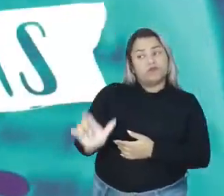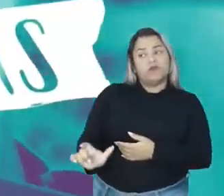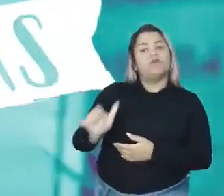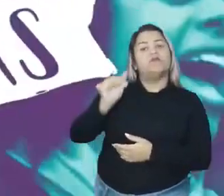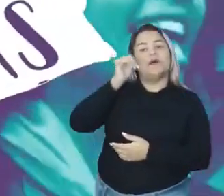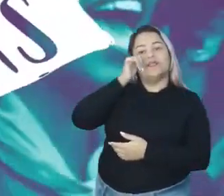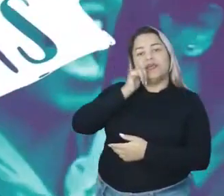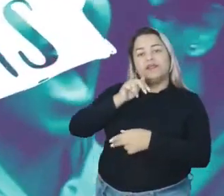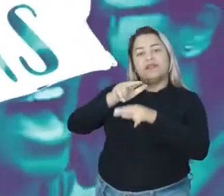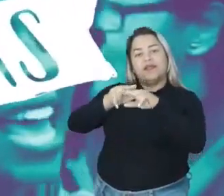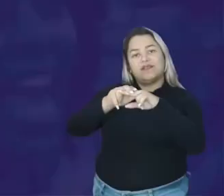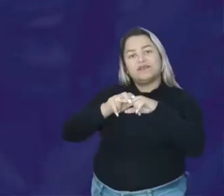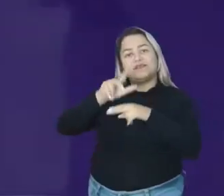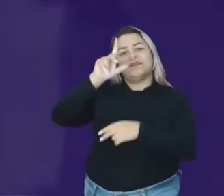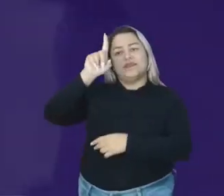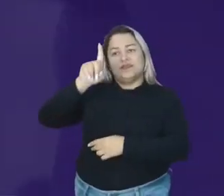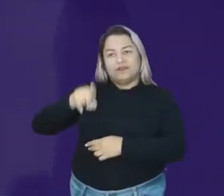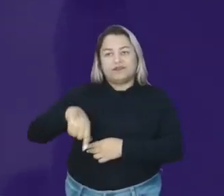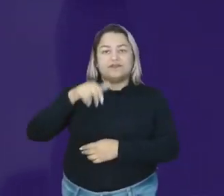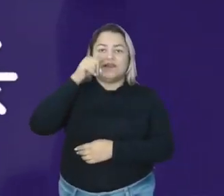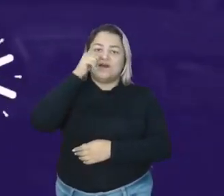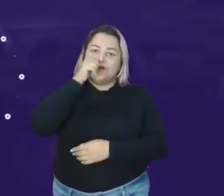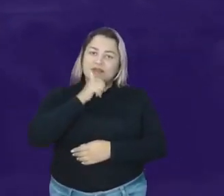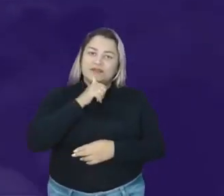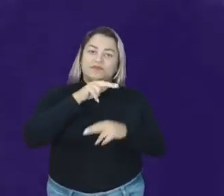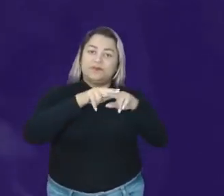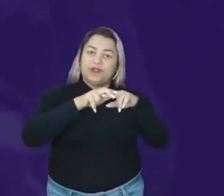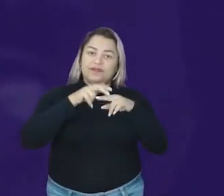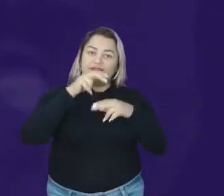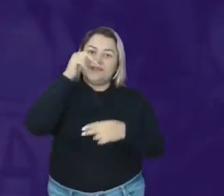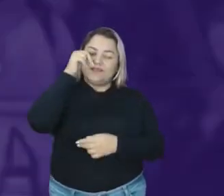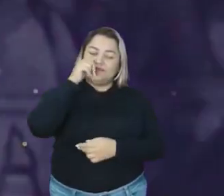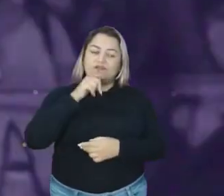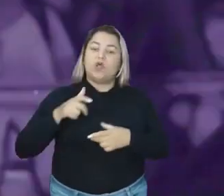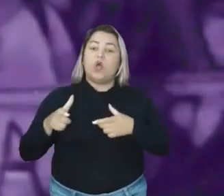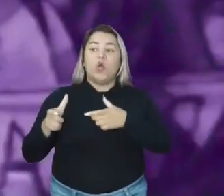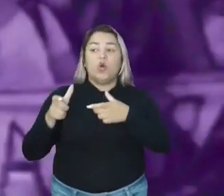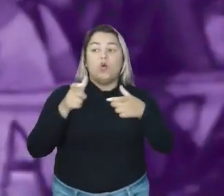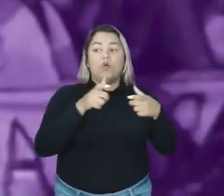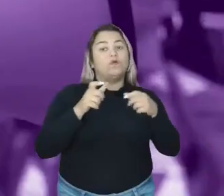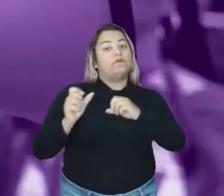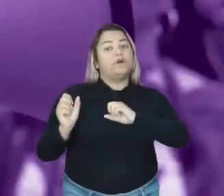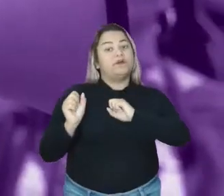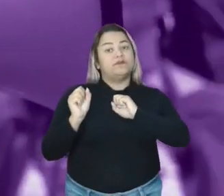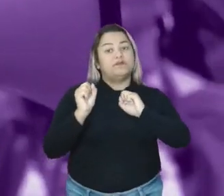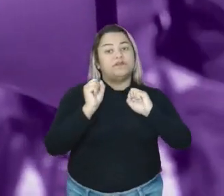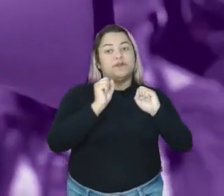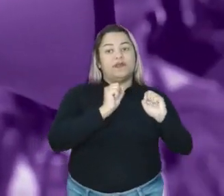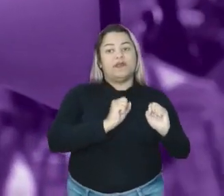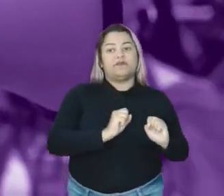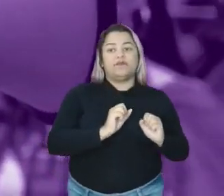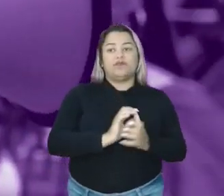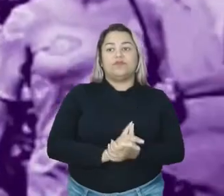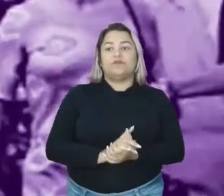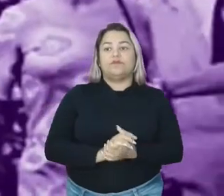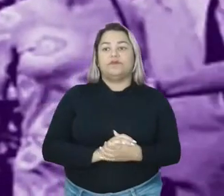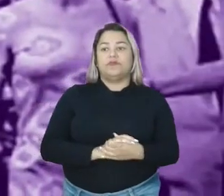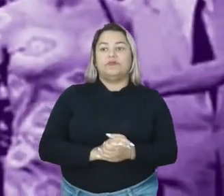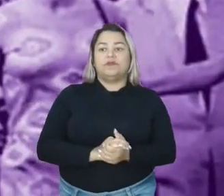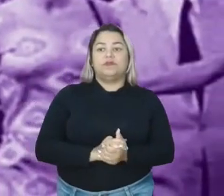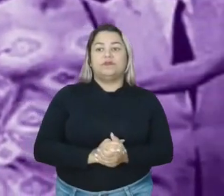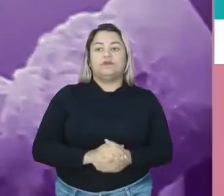Eu sou uma delas, são elas por elas, ocupando os espaços